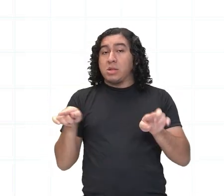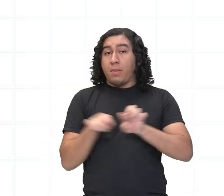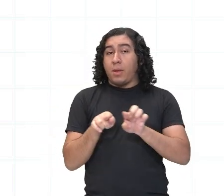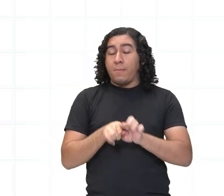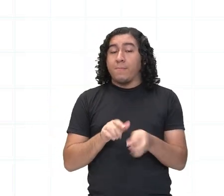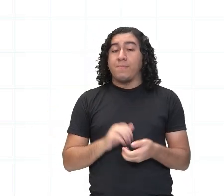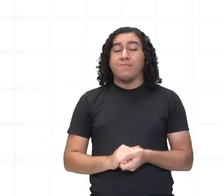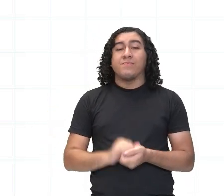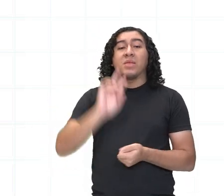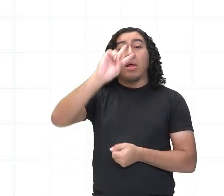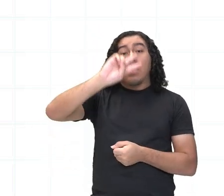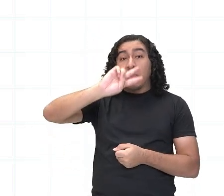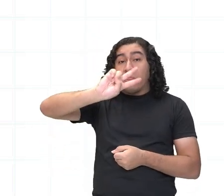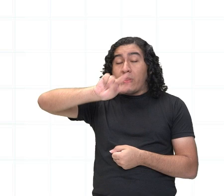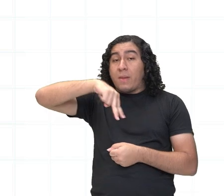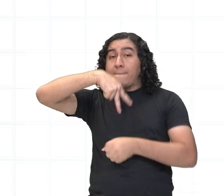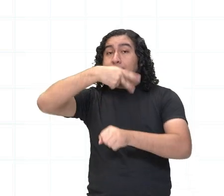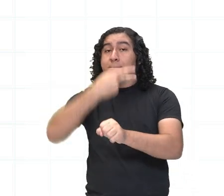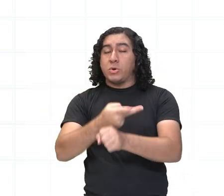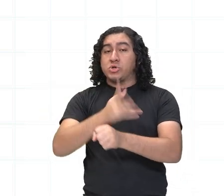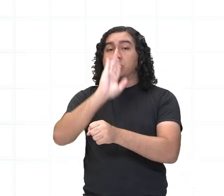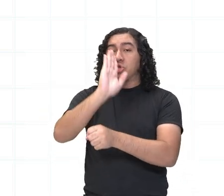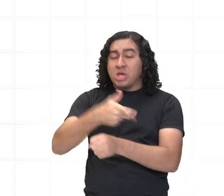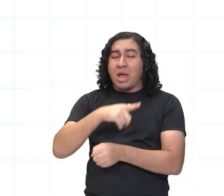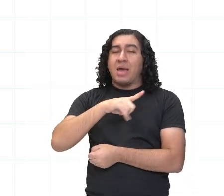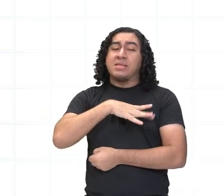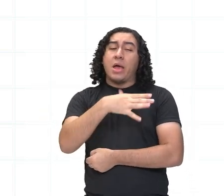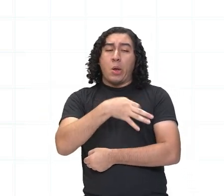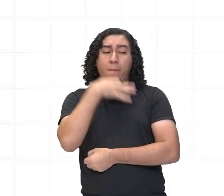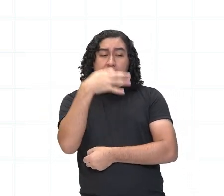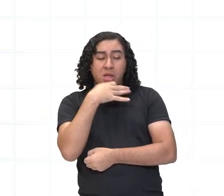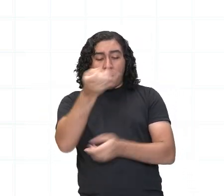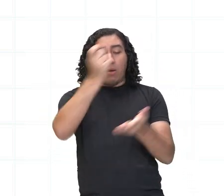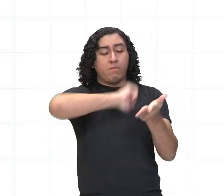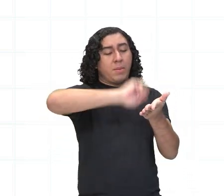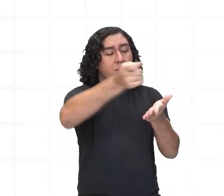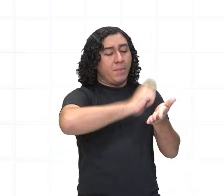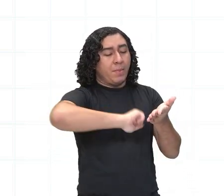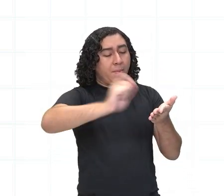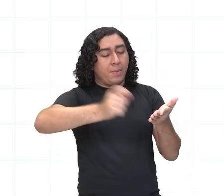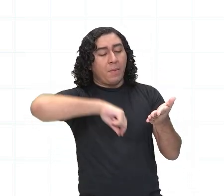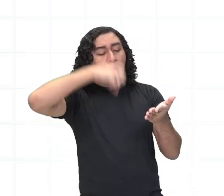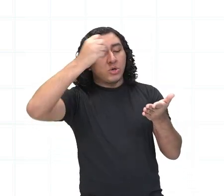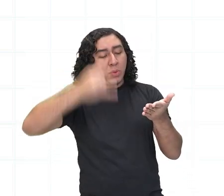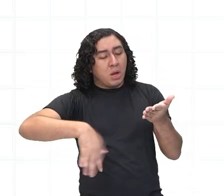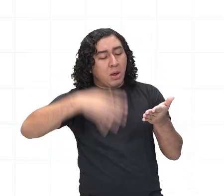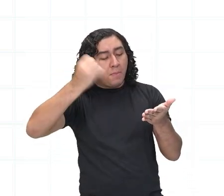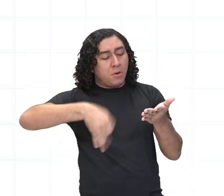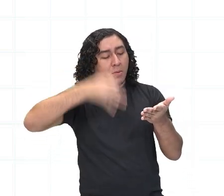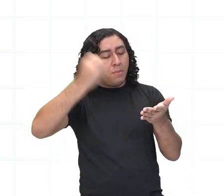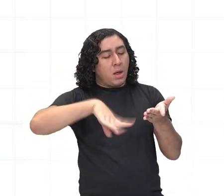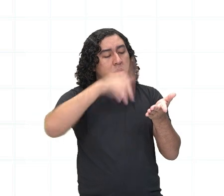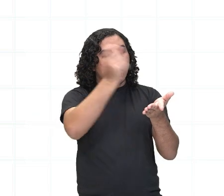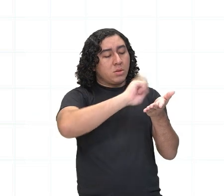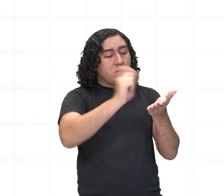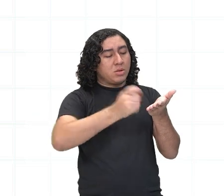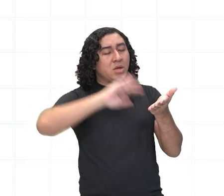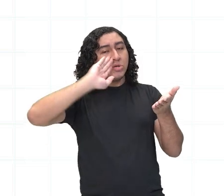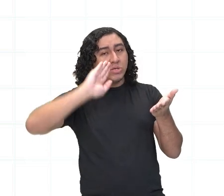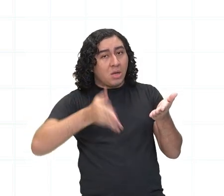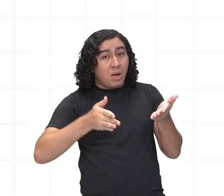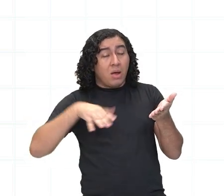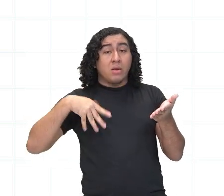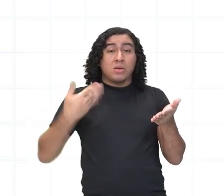em seguida, depois que eu expresso qual é a minha opinião sobre este tema, qual é a minha tese sobre este tema,